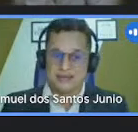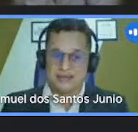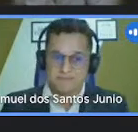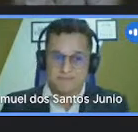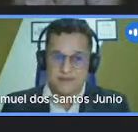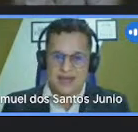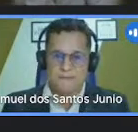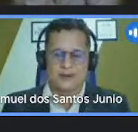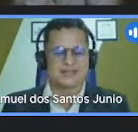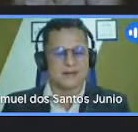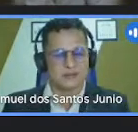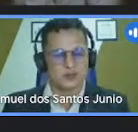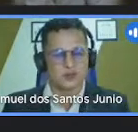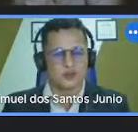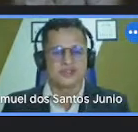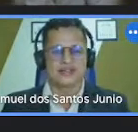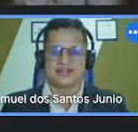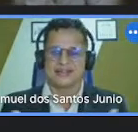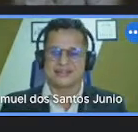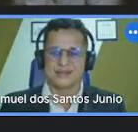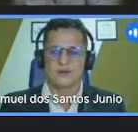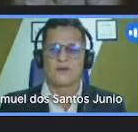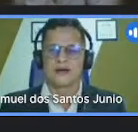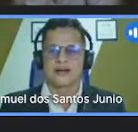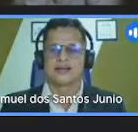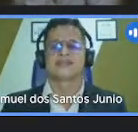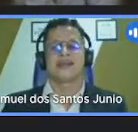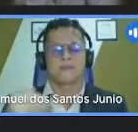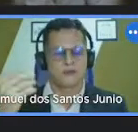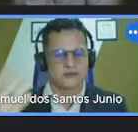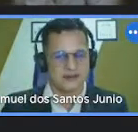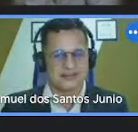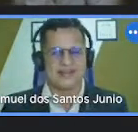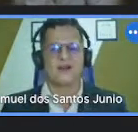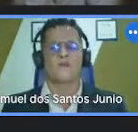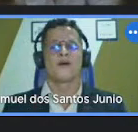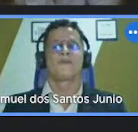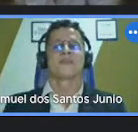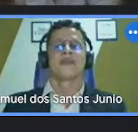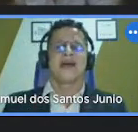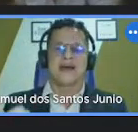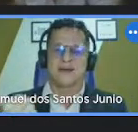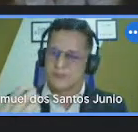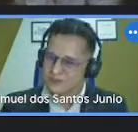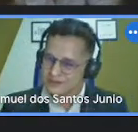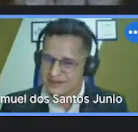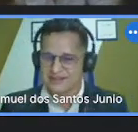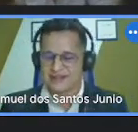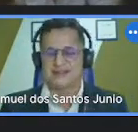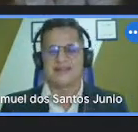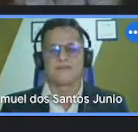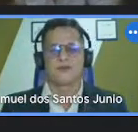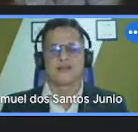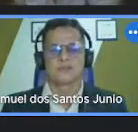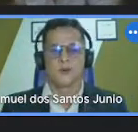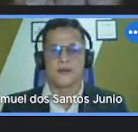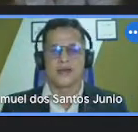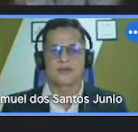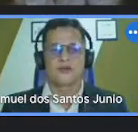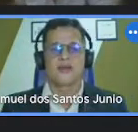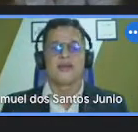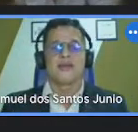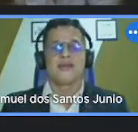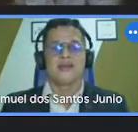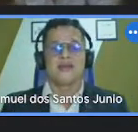Agradecer a participação de todos, agradecer o Hans, a professora Thelma, a professora Dani aí por esse